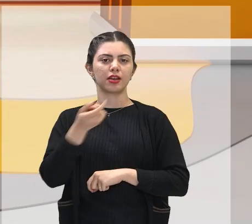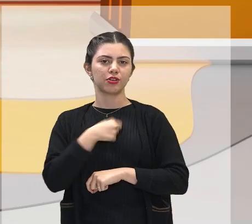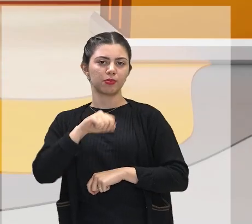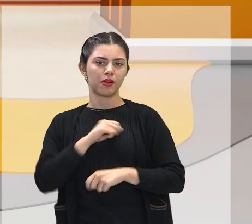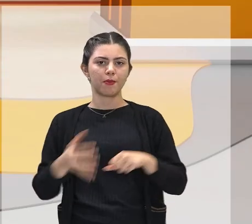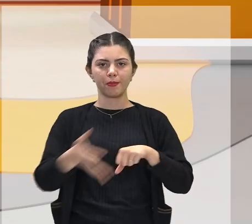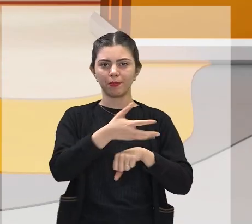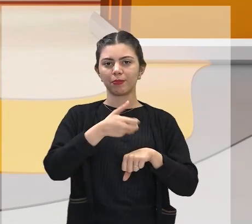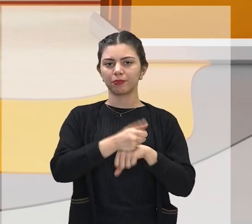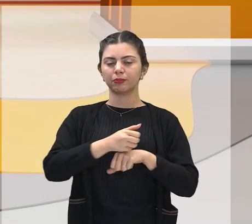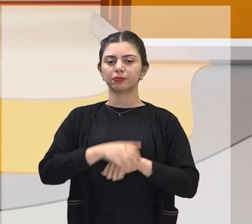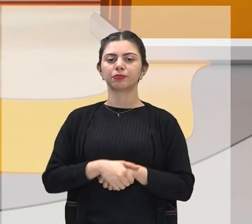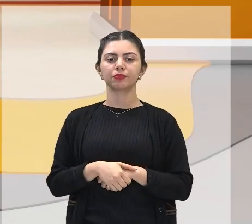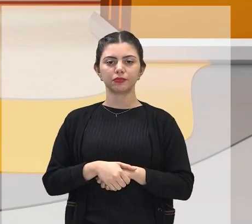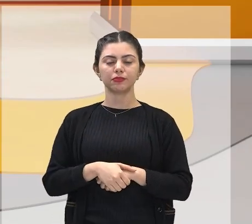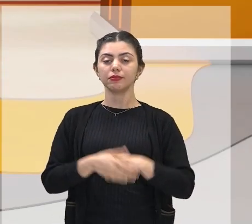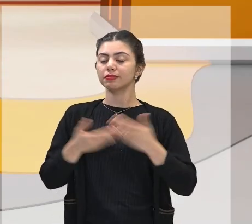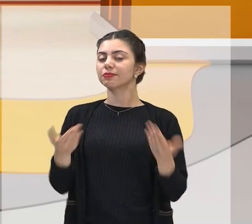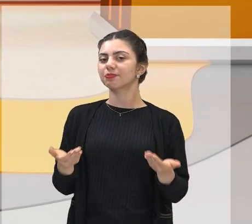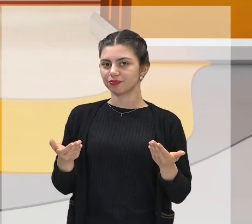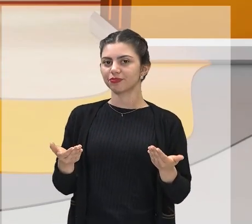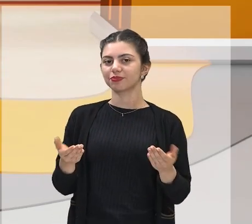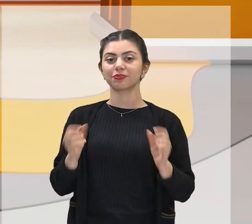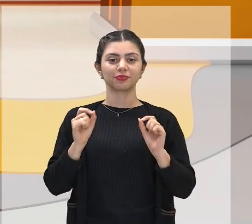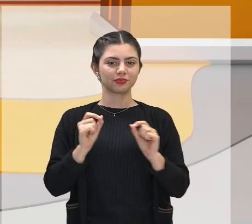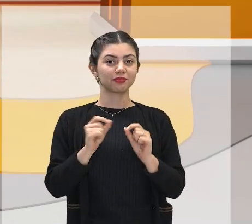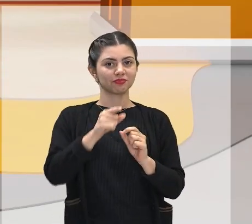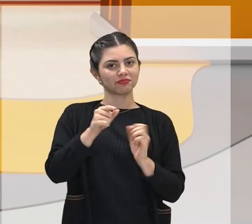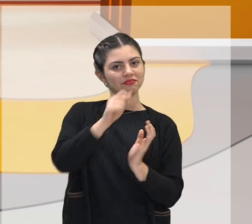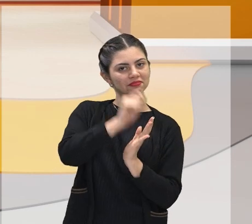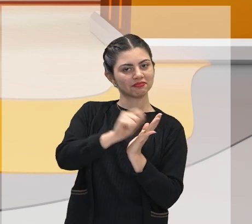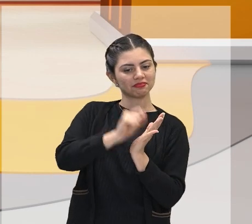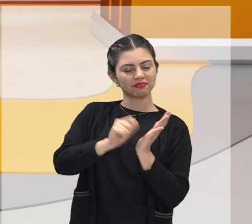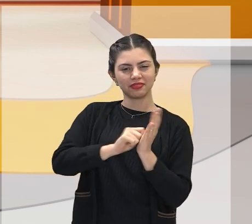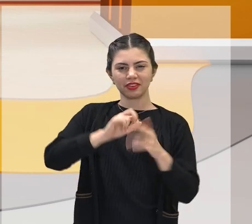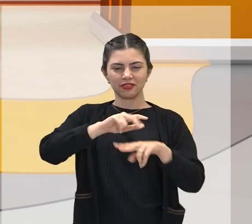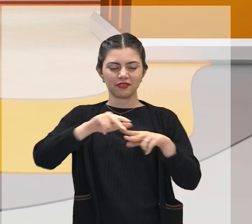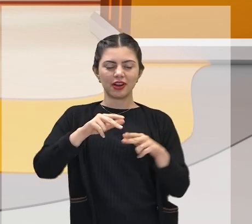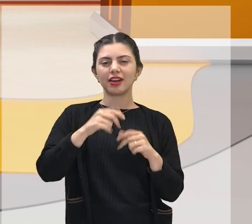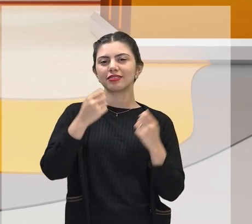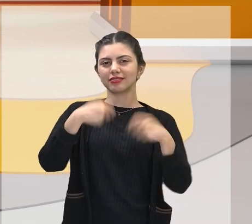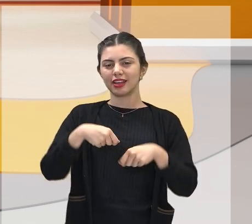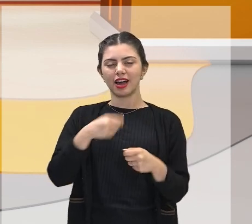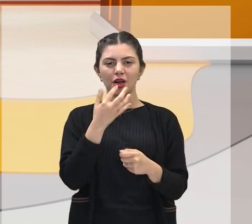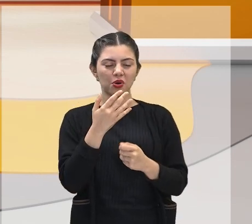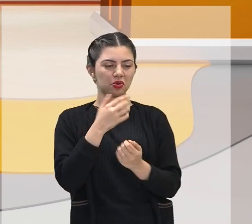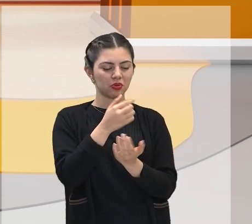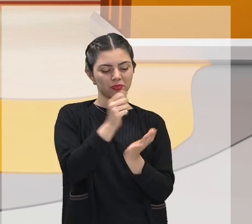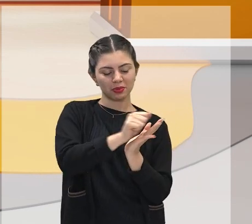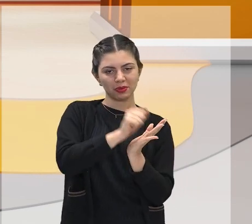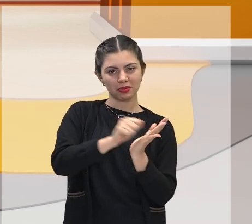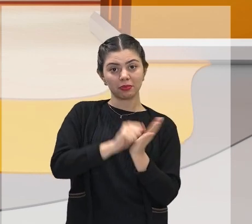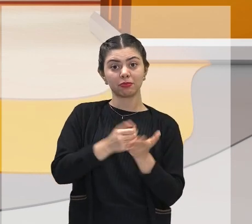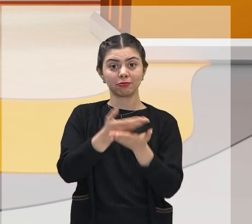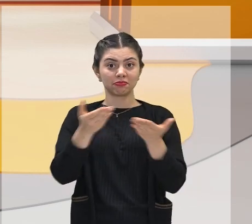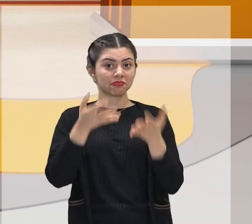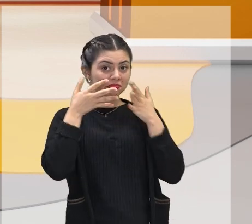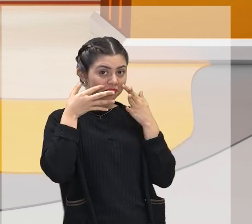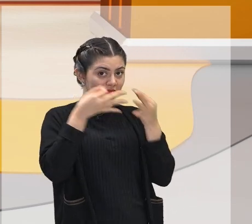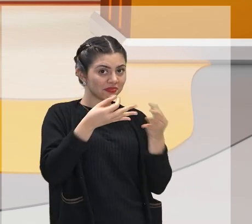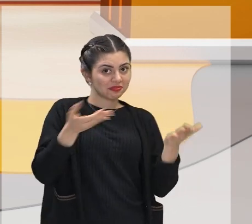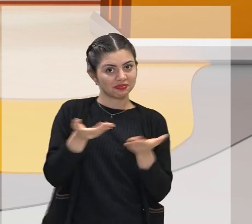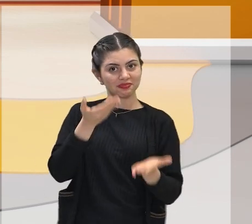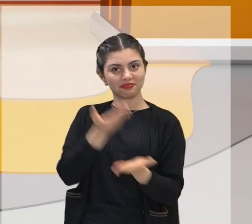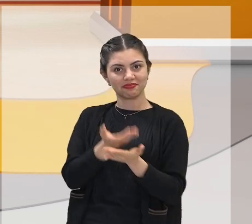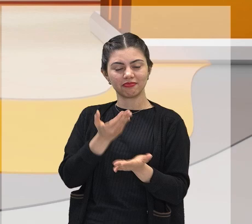espanhola. Sendo assim, separe seu caderno, suas canetas coloridas, preste atenção na